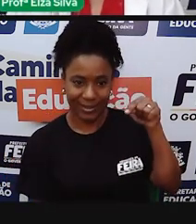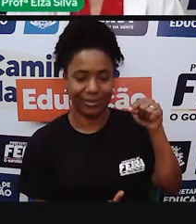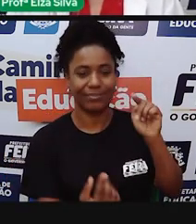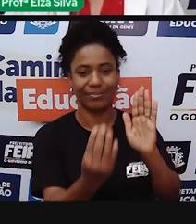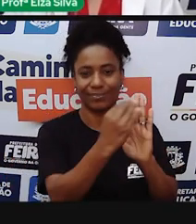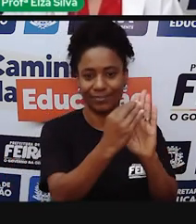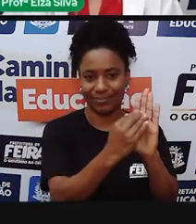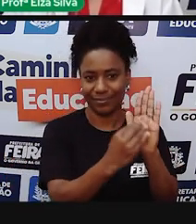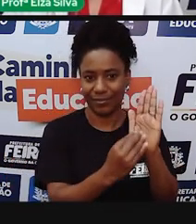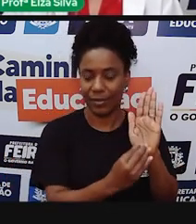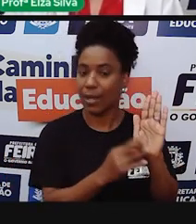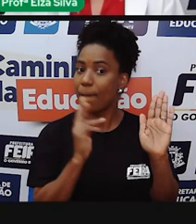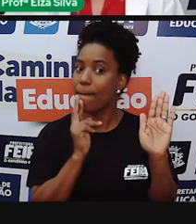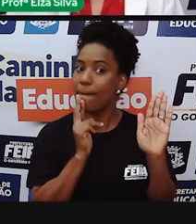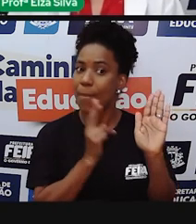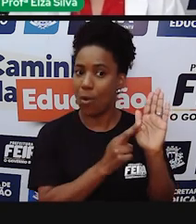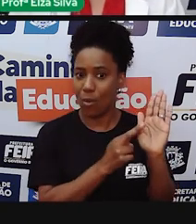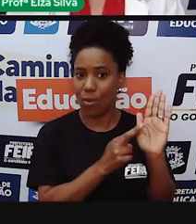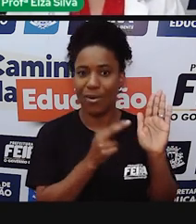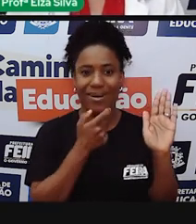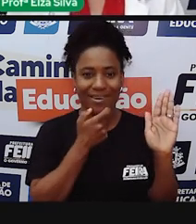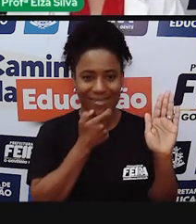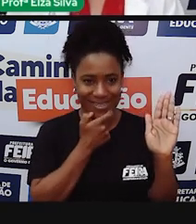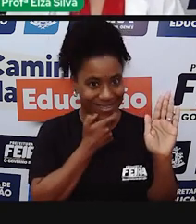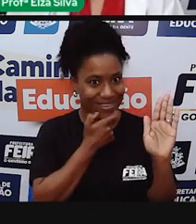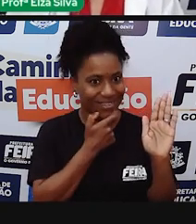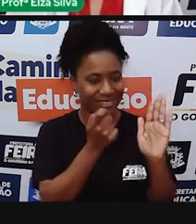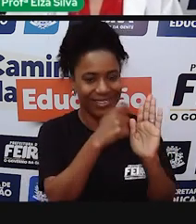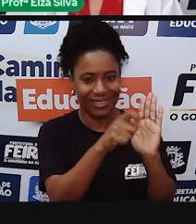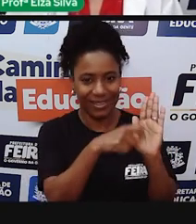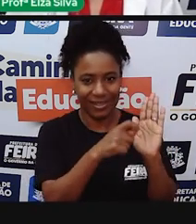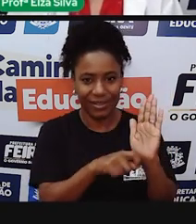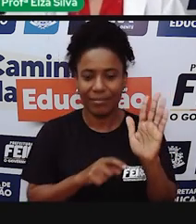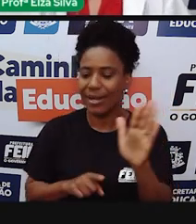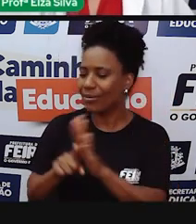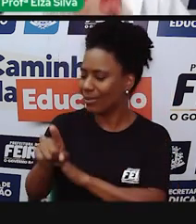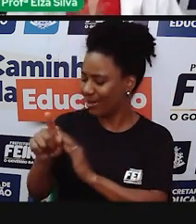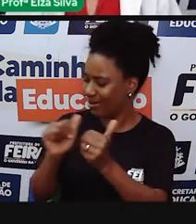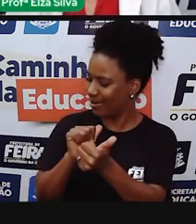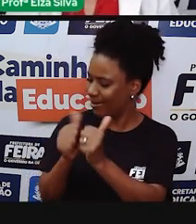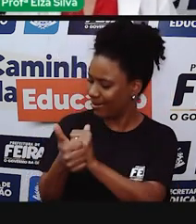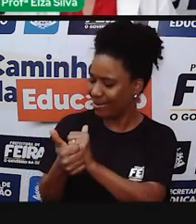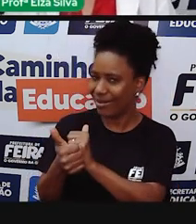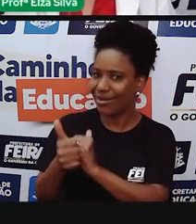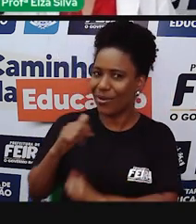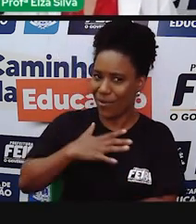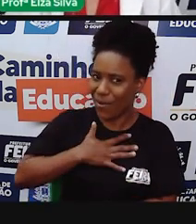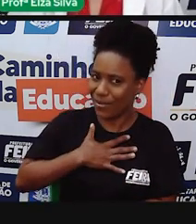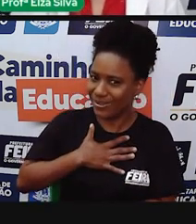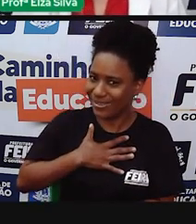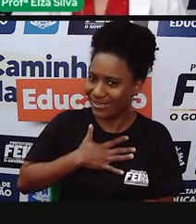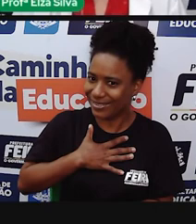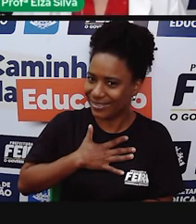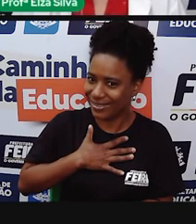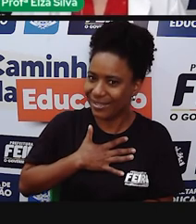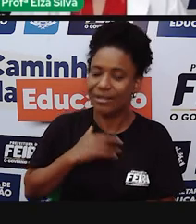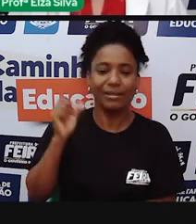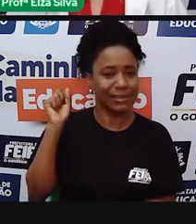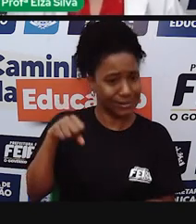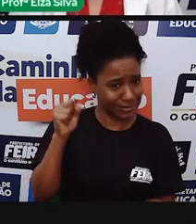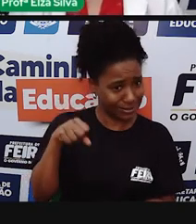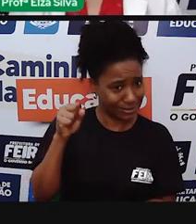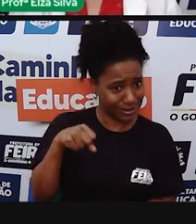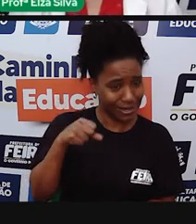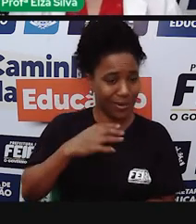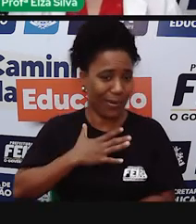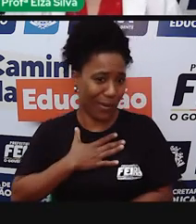responda em inglês. Do you like sports? Você gosta de esportes? Yes, I do. Sim, eu gosto.